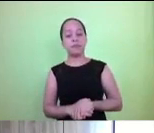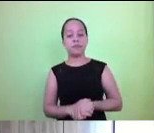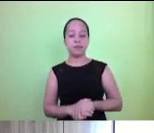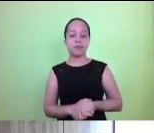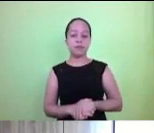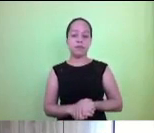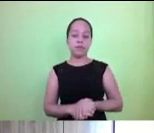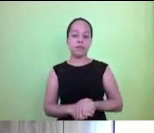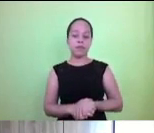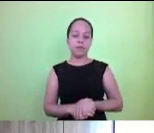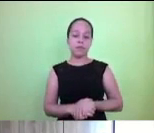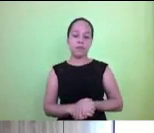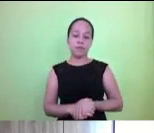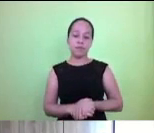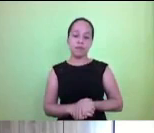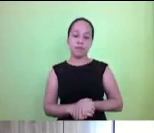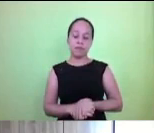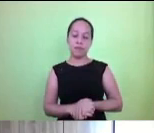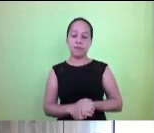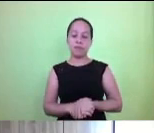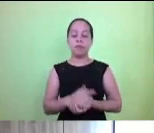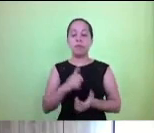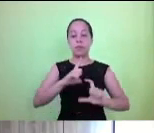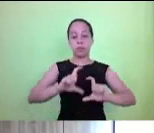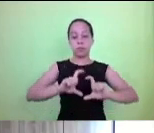O número da semente.